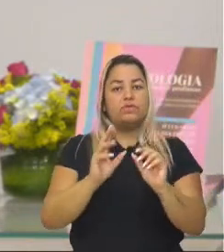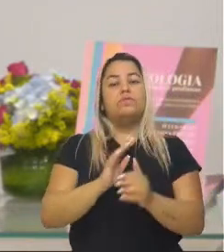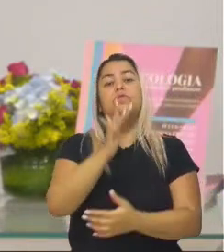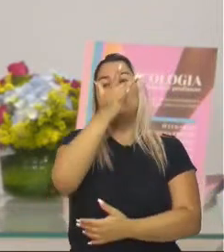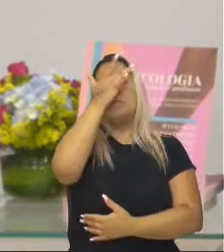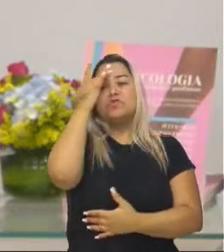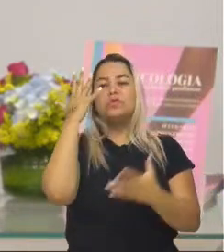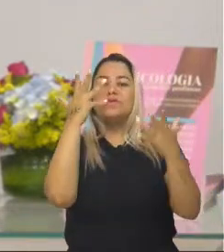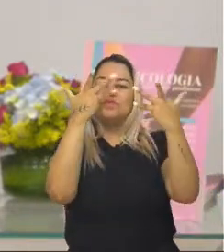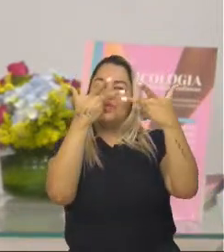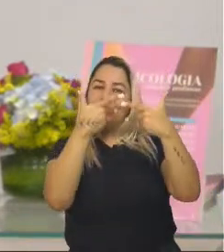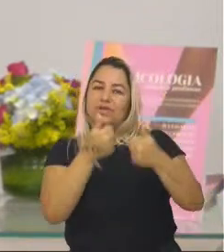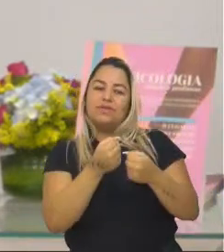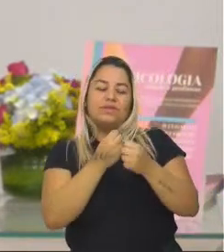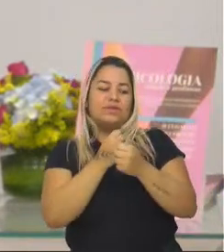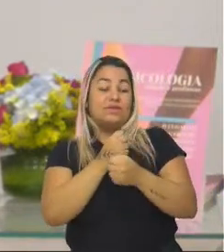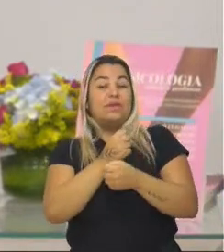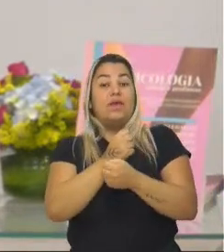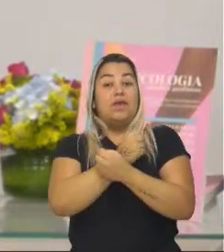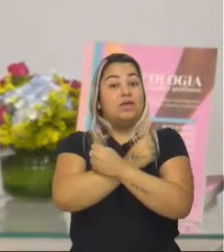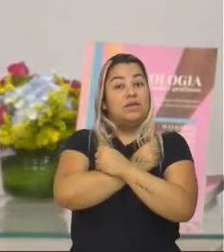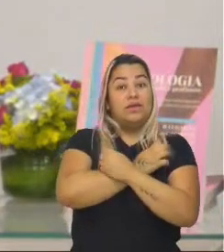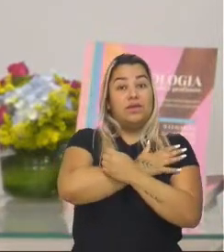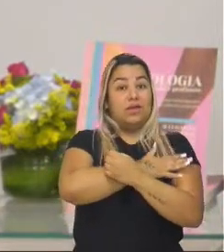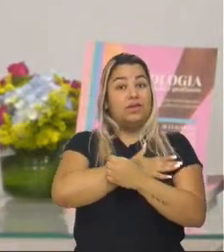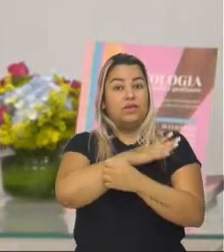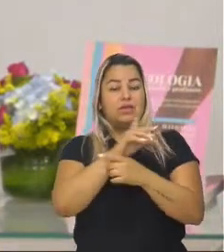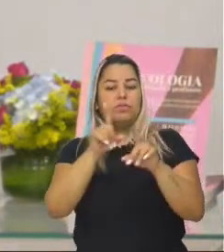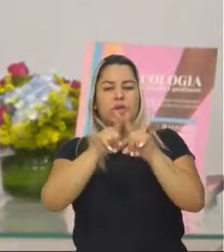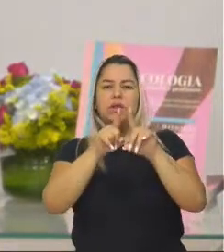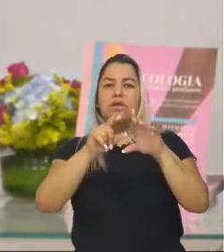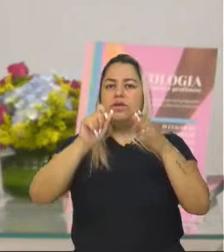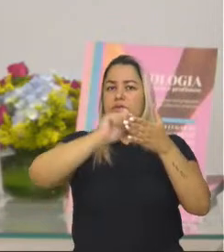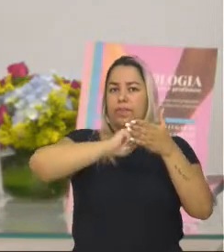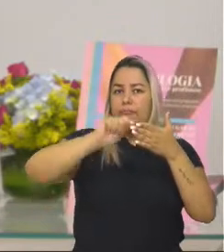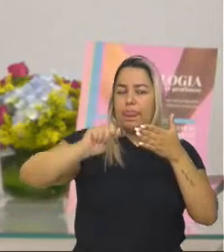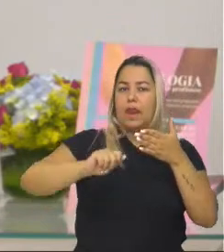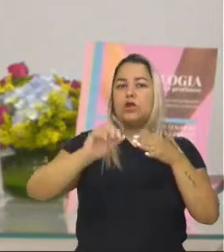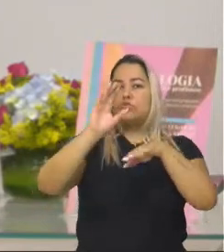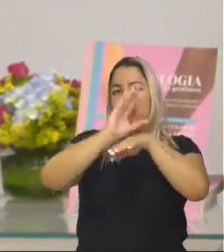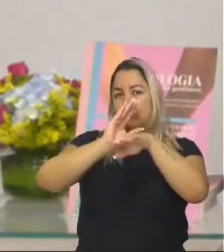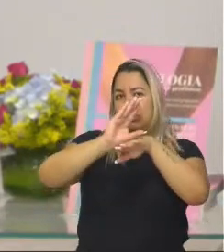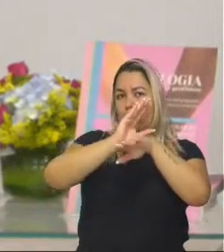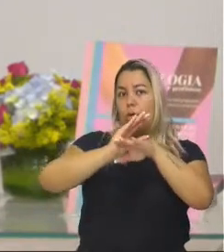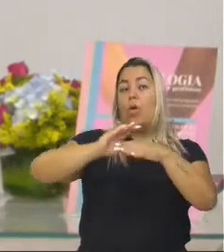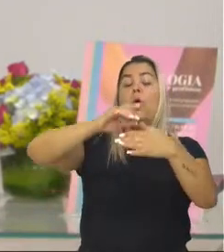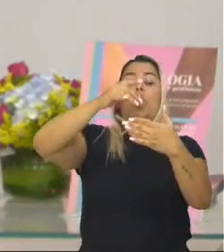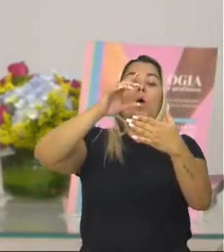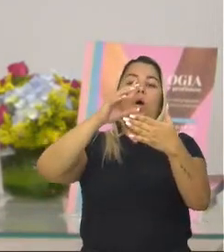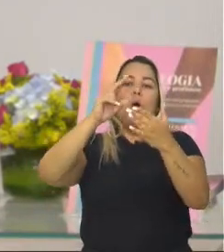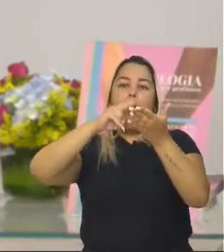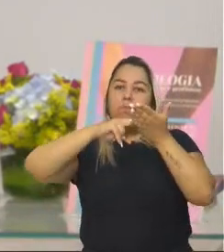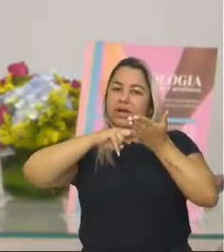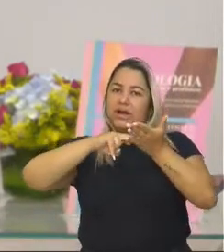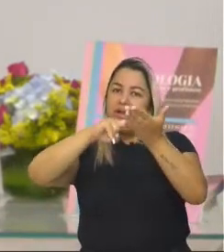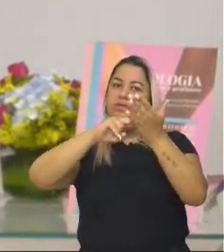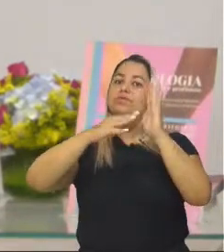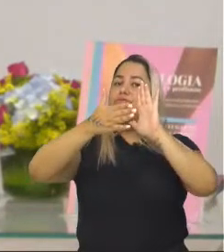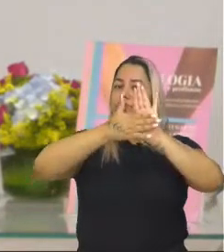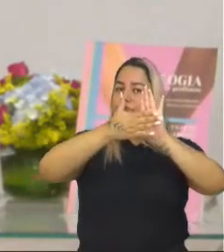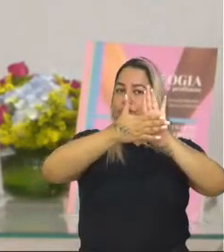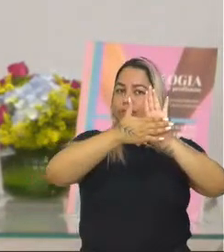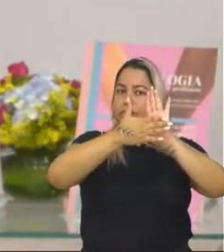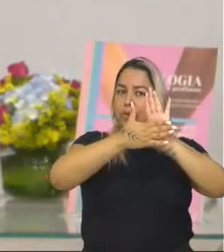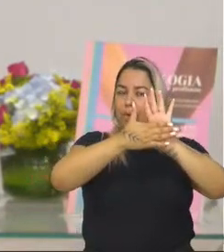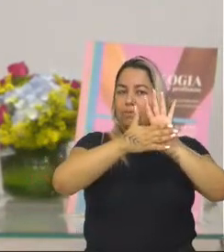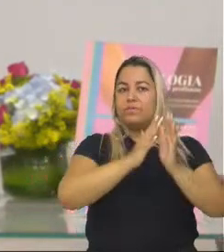pessoas tão bonitas, queridas, escreveram para nós, para o Sistema Conselhos, uma carta de propostas. Receber